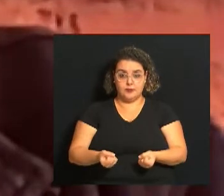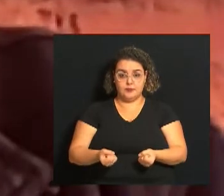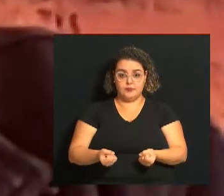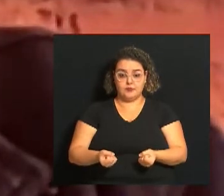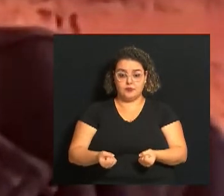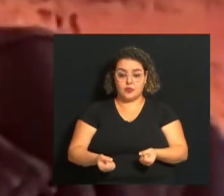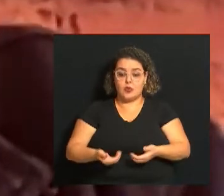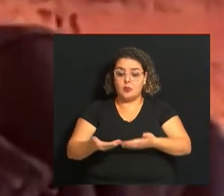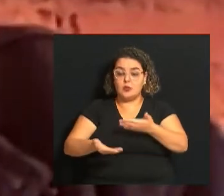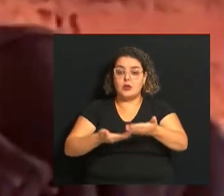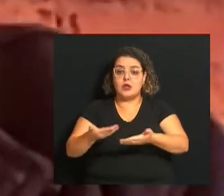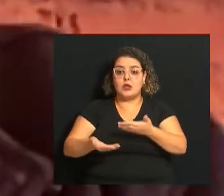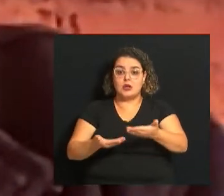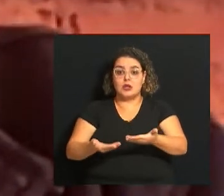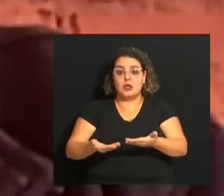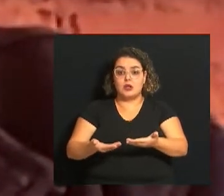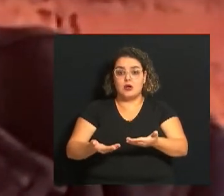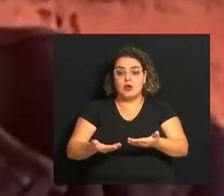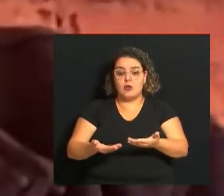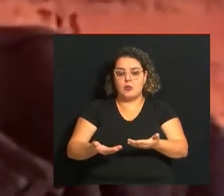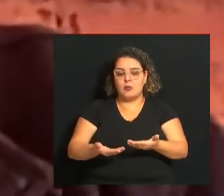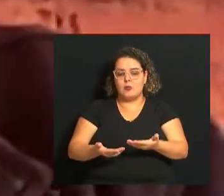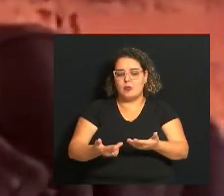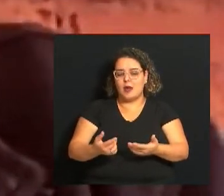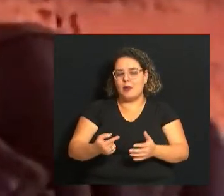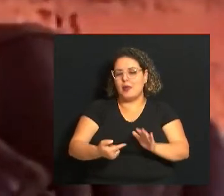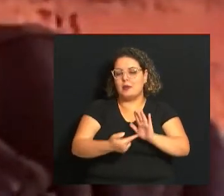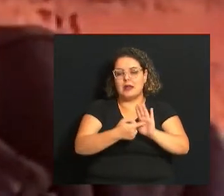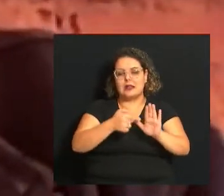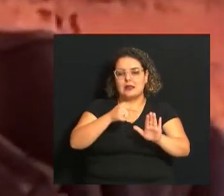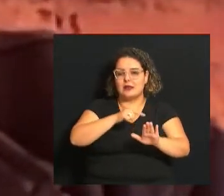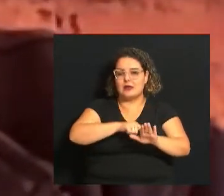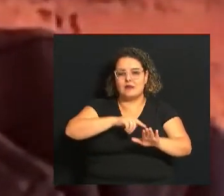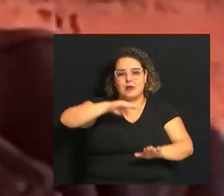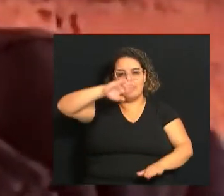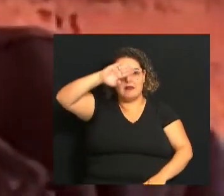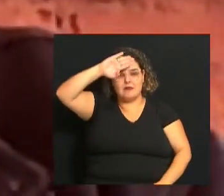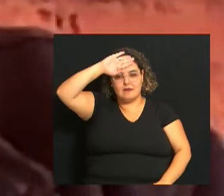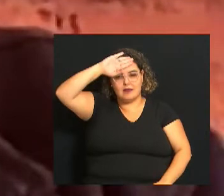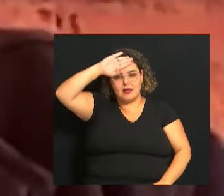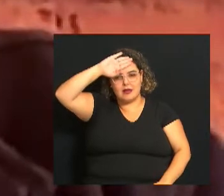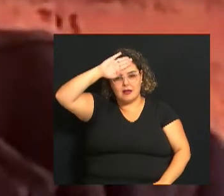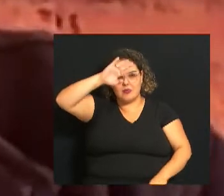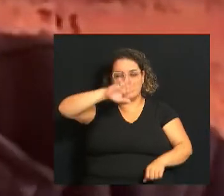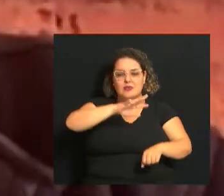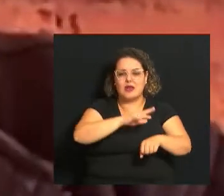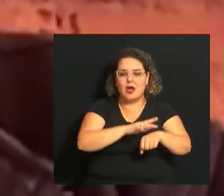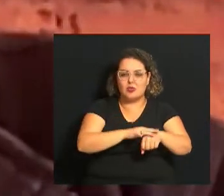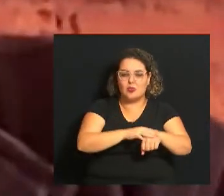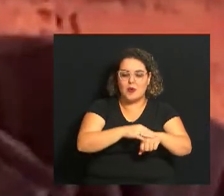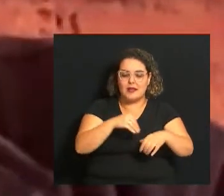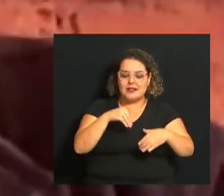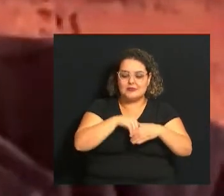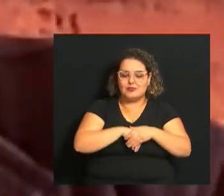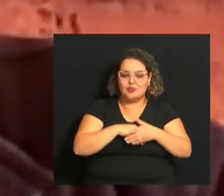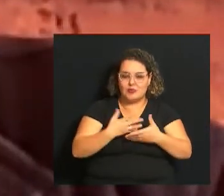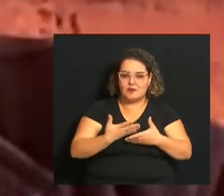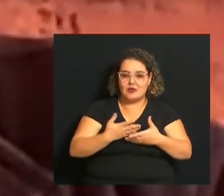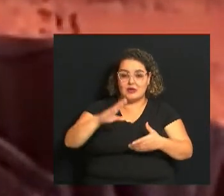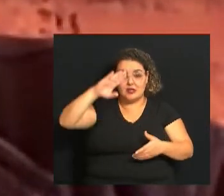livro como a febre, é aquilo que aparece da doença, é um sintoma mais visível, né? Onde as